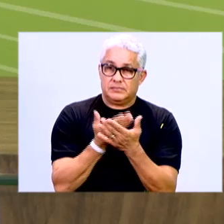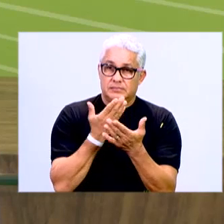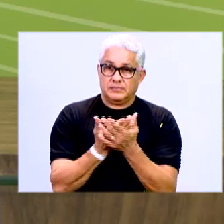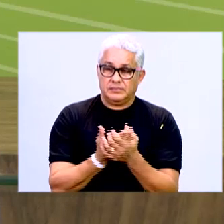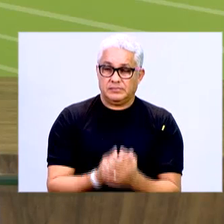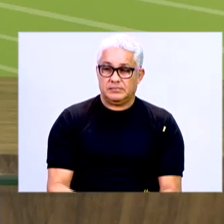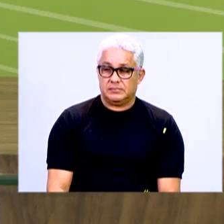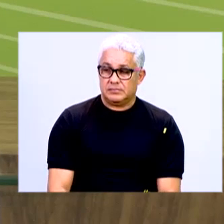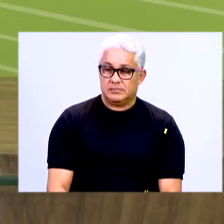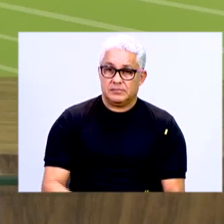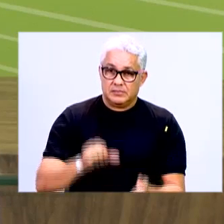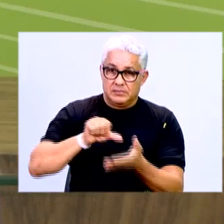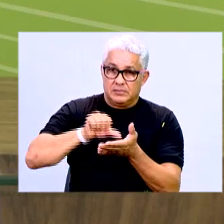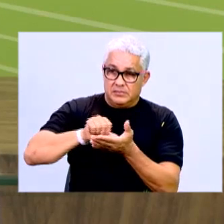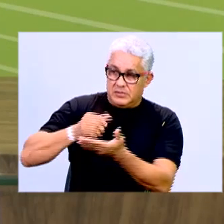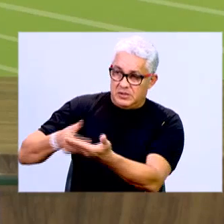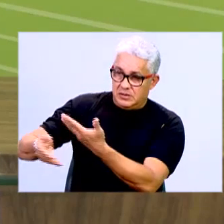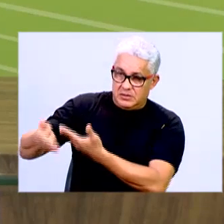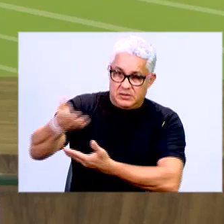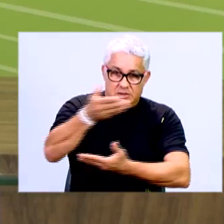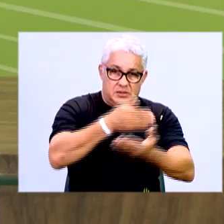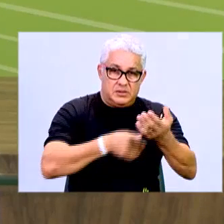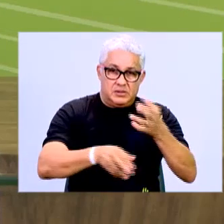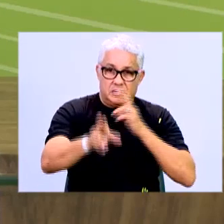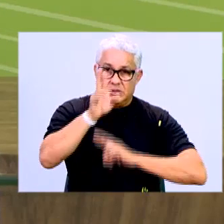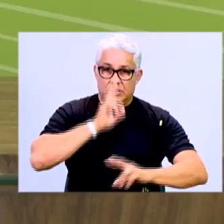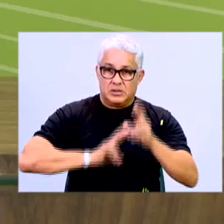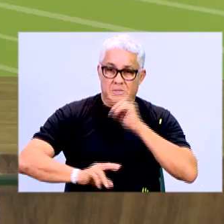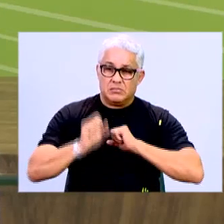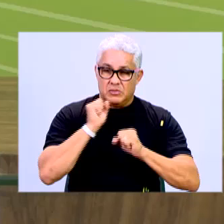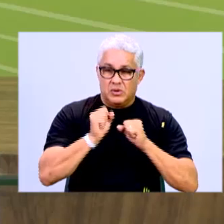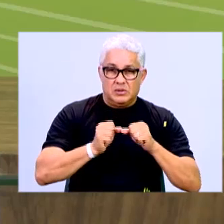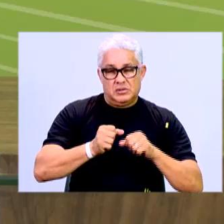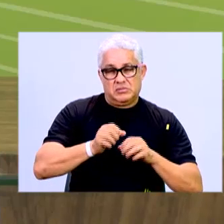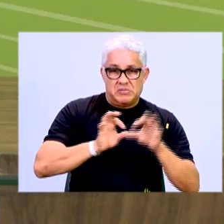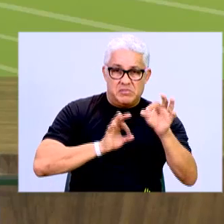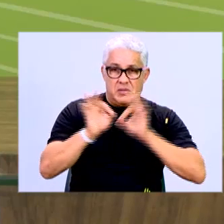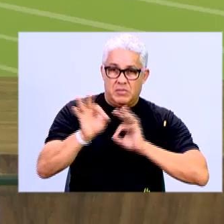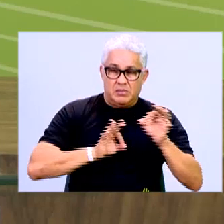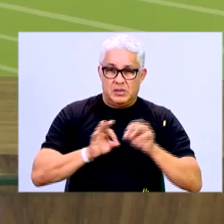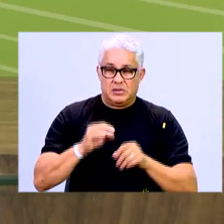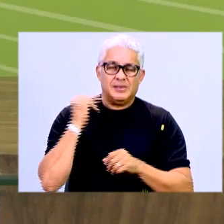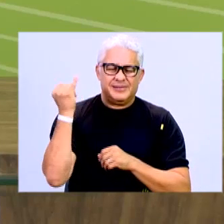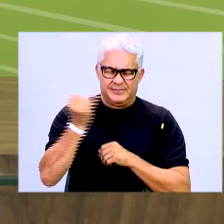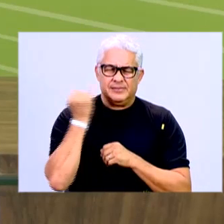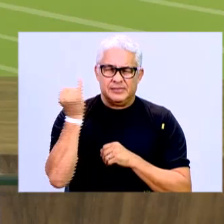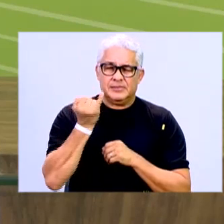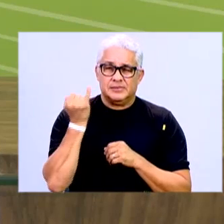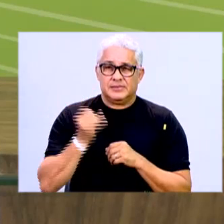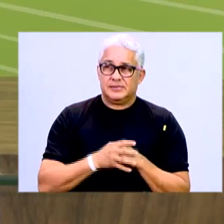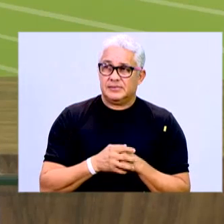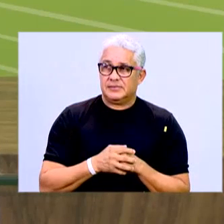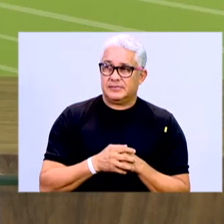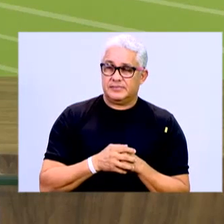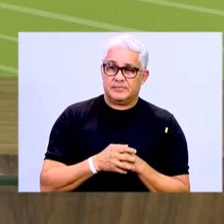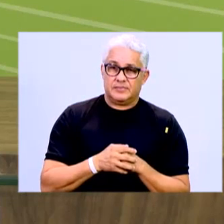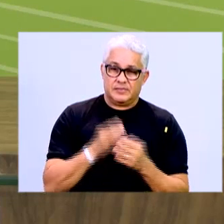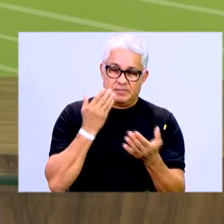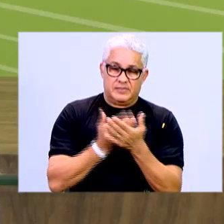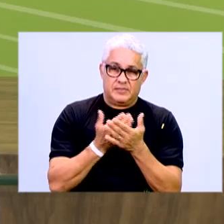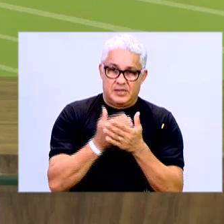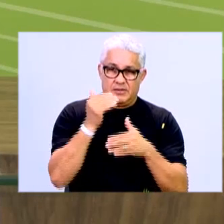quando os polos interagem, mandam suas respostas, a gente pode corrigir, então isso é muito importante no desenvolvimento da